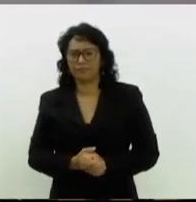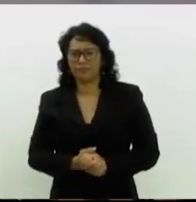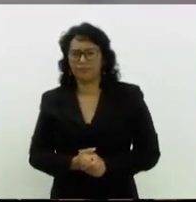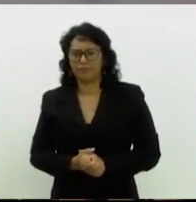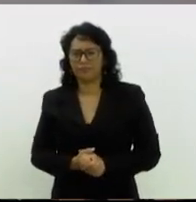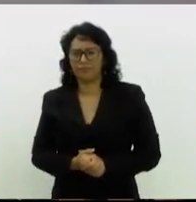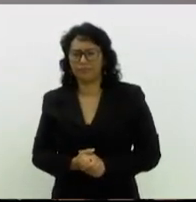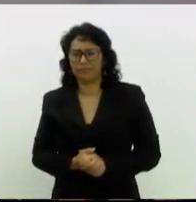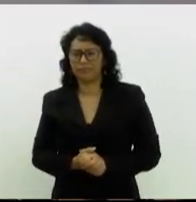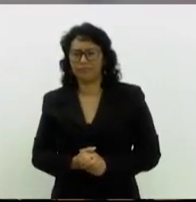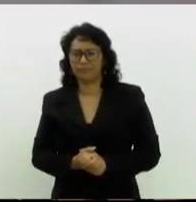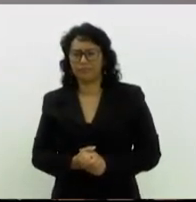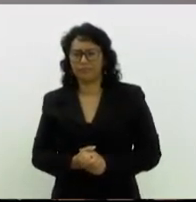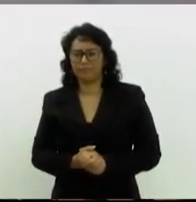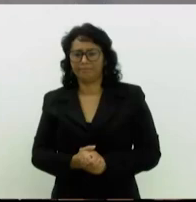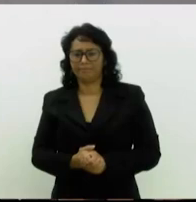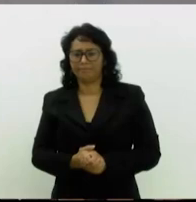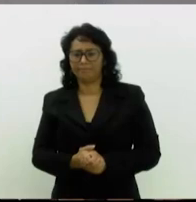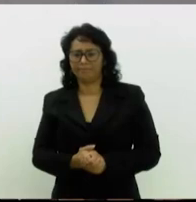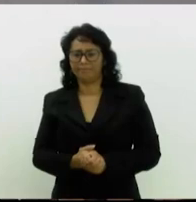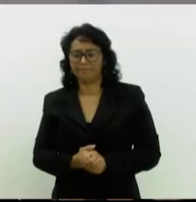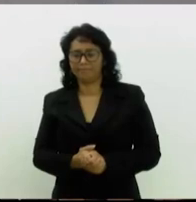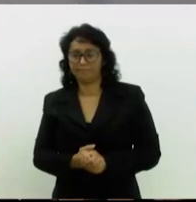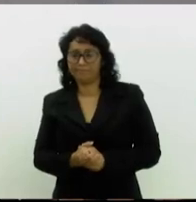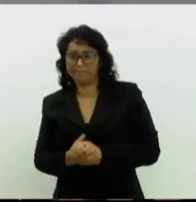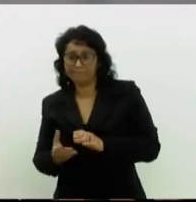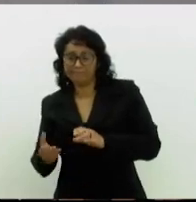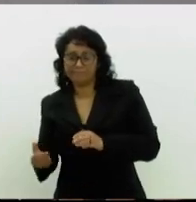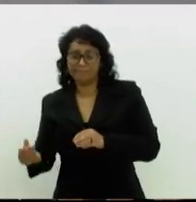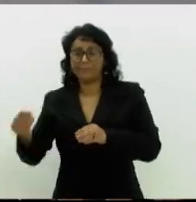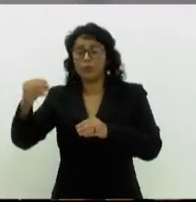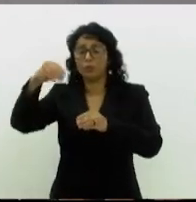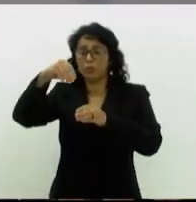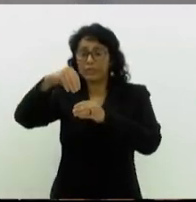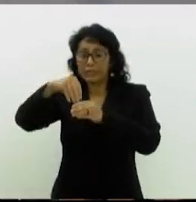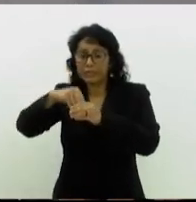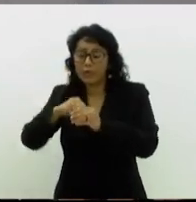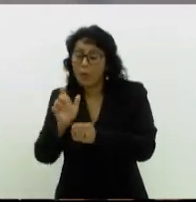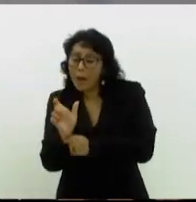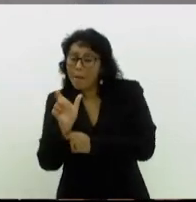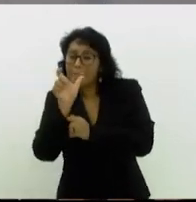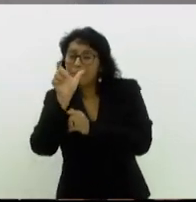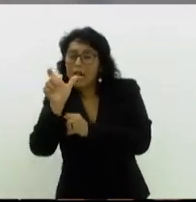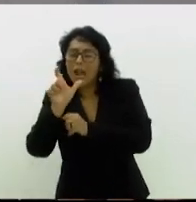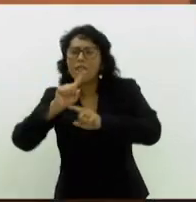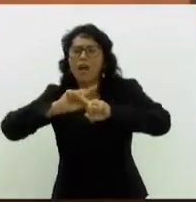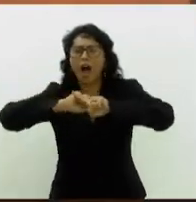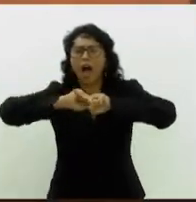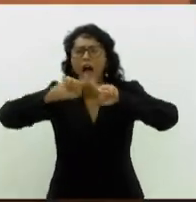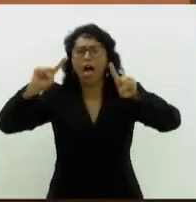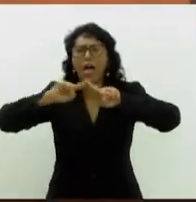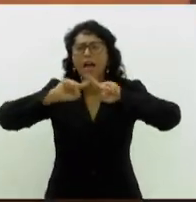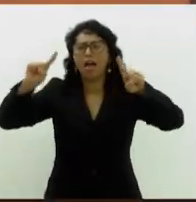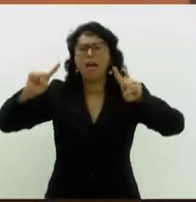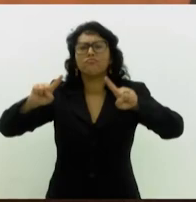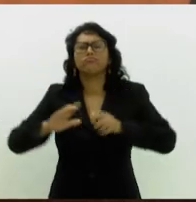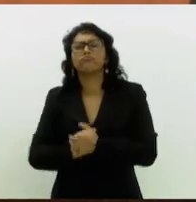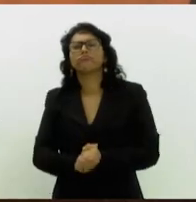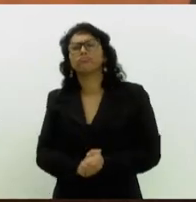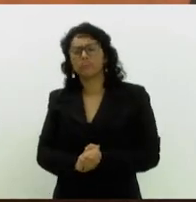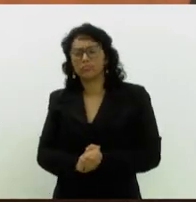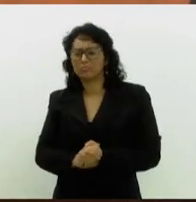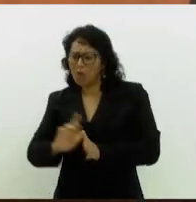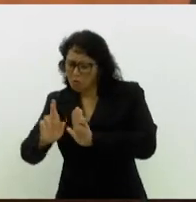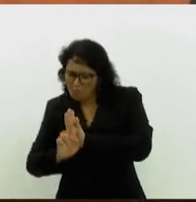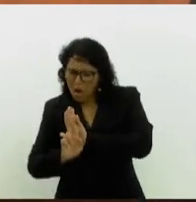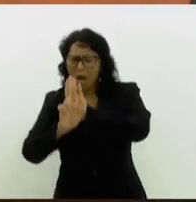tiju recomposição já é a palavra de ordem que eles estão gritando entraram aqui uma representação